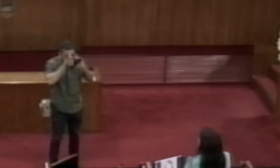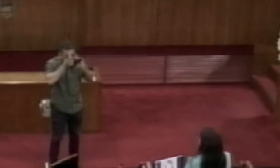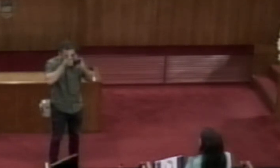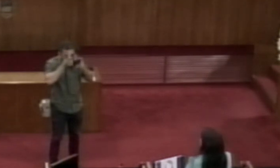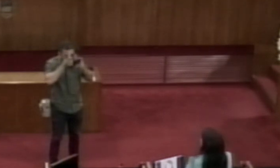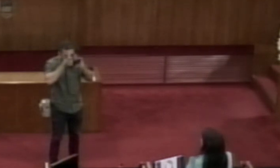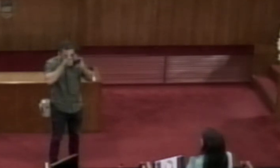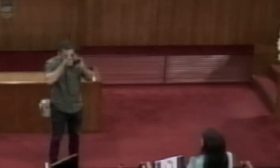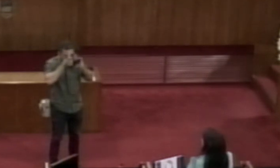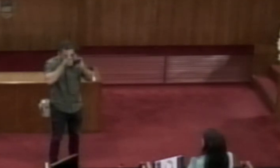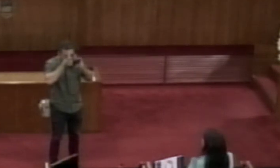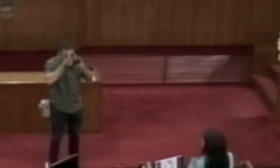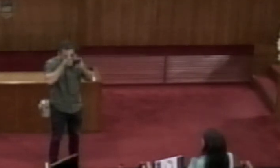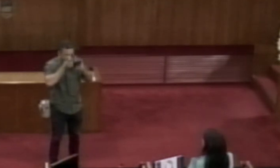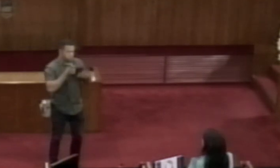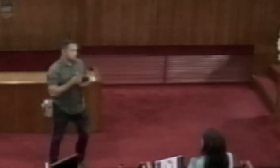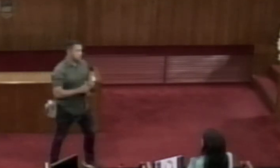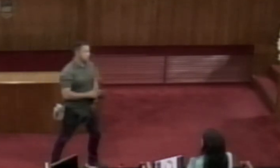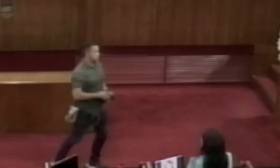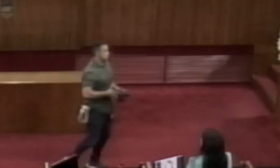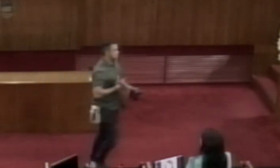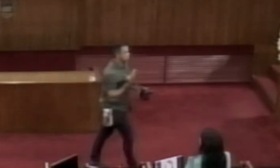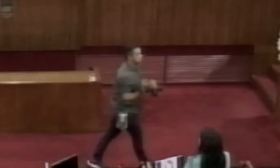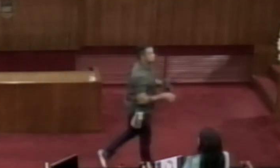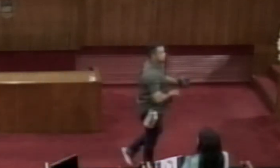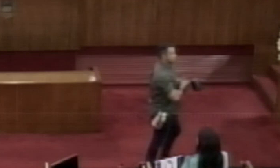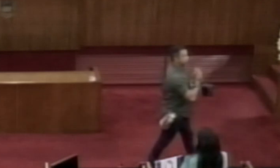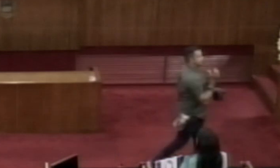paz, aventura de dois